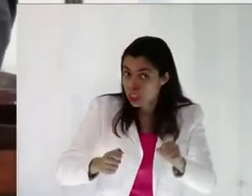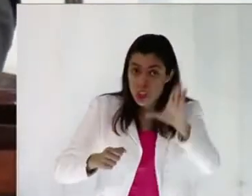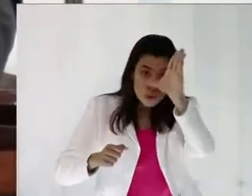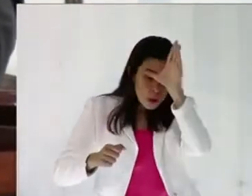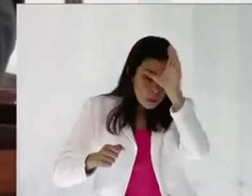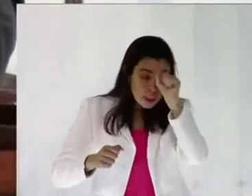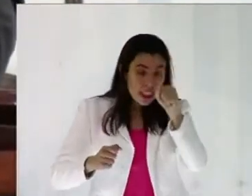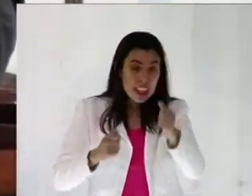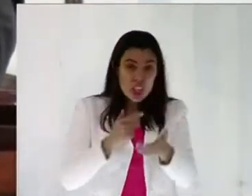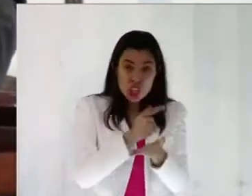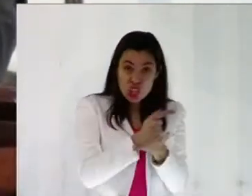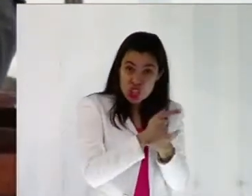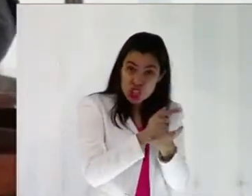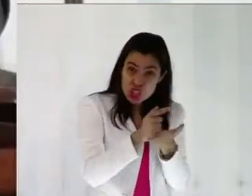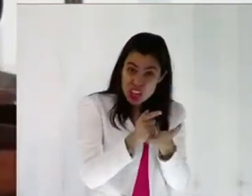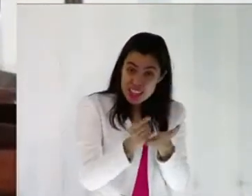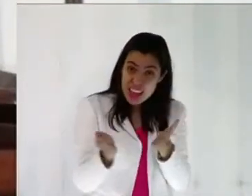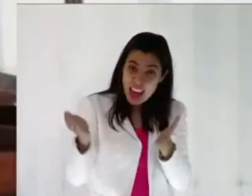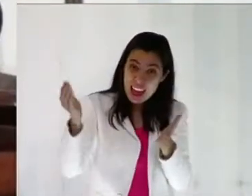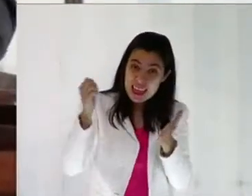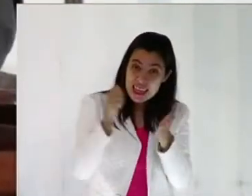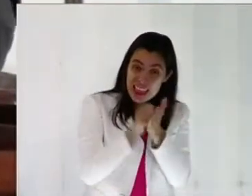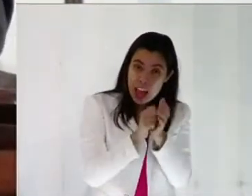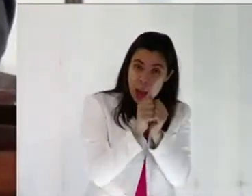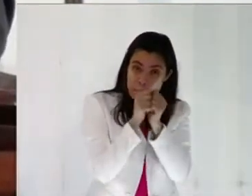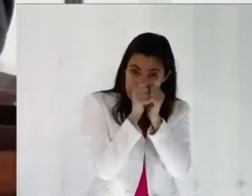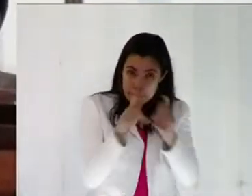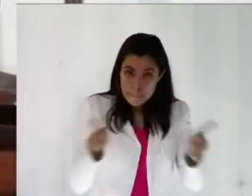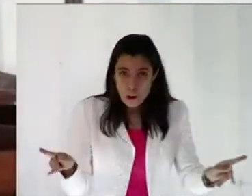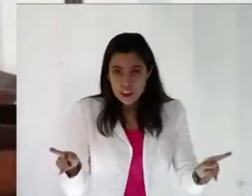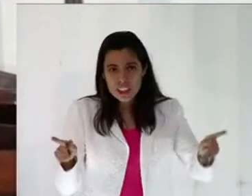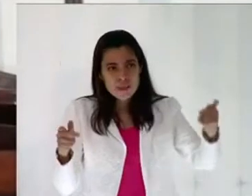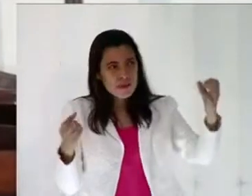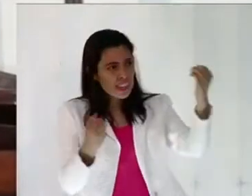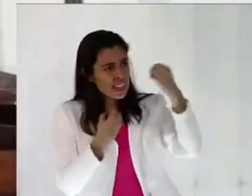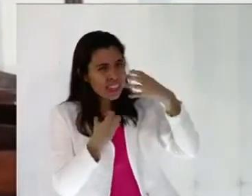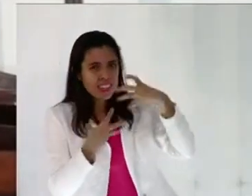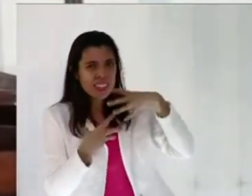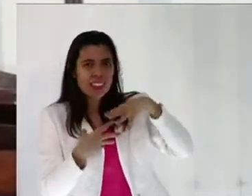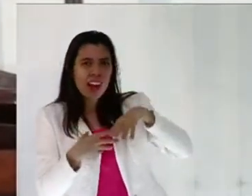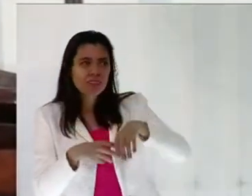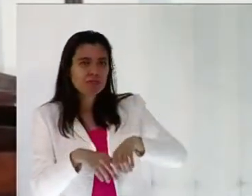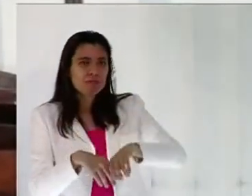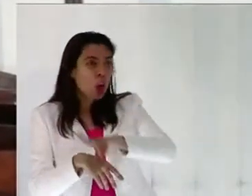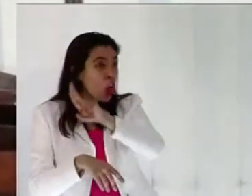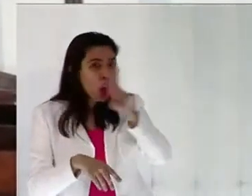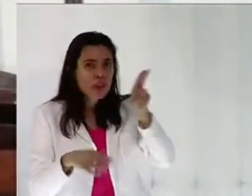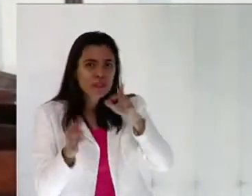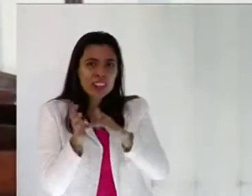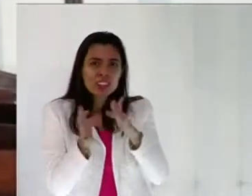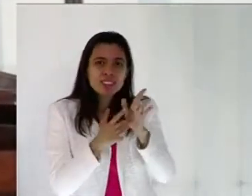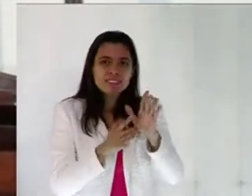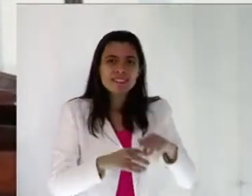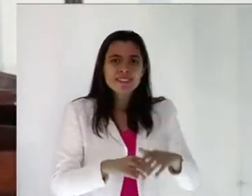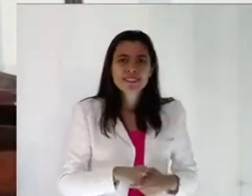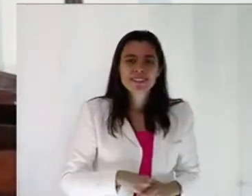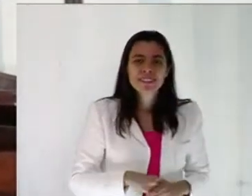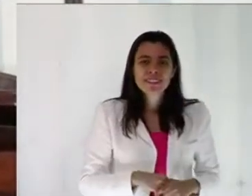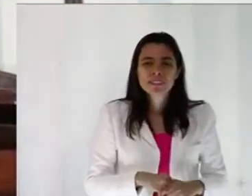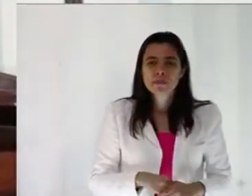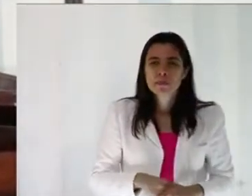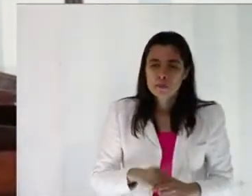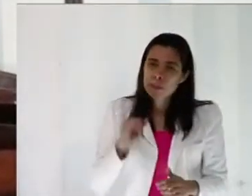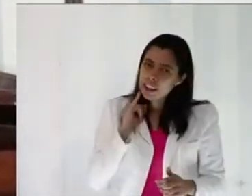esse registro também. E uma coisa que me chama a atenção é que enquanto o nosso Isaac está levando a lenha